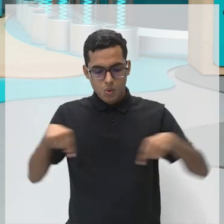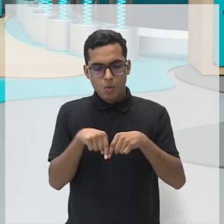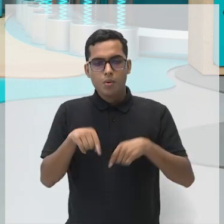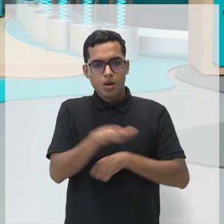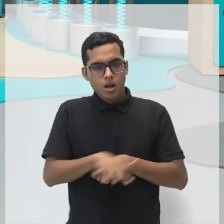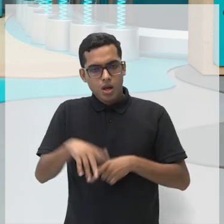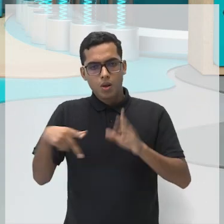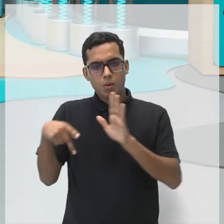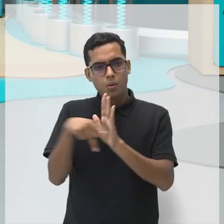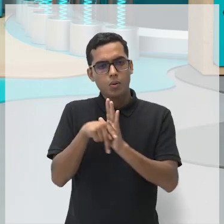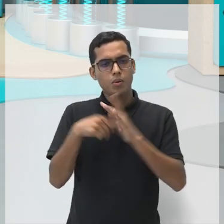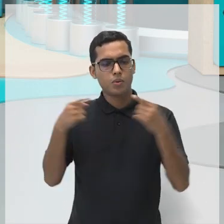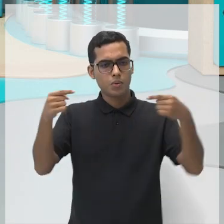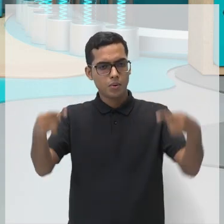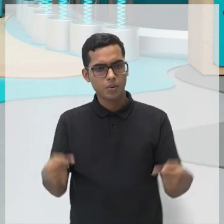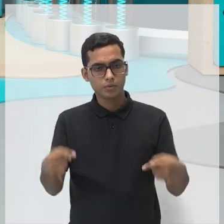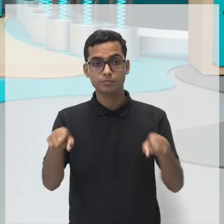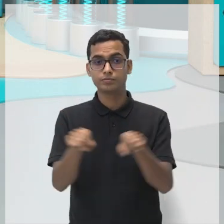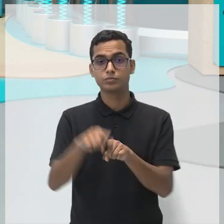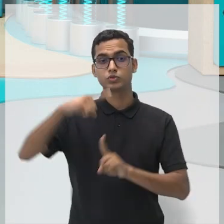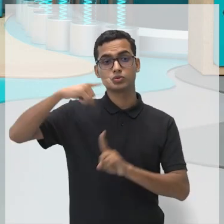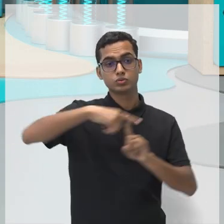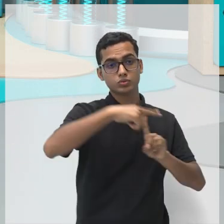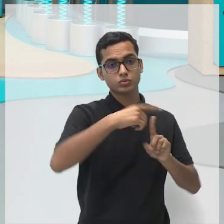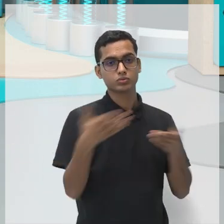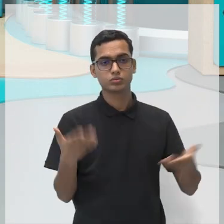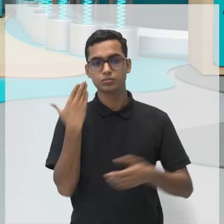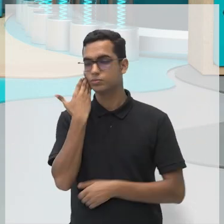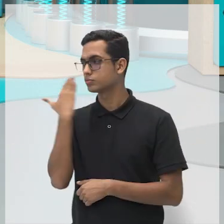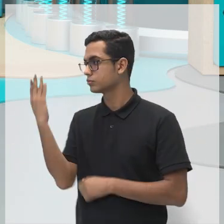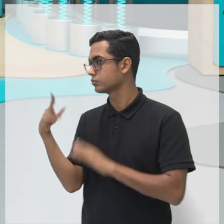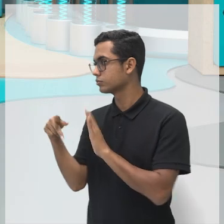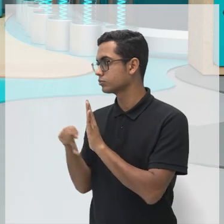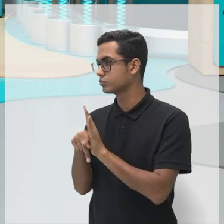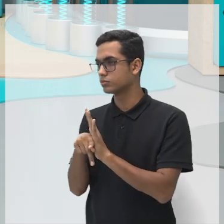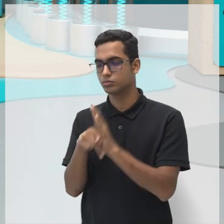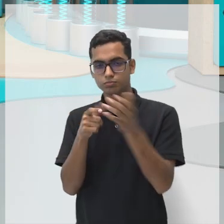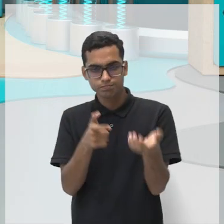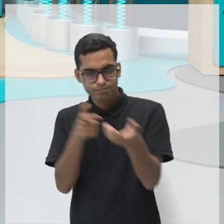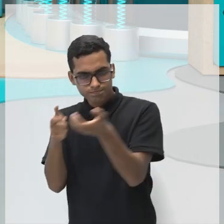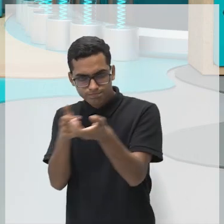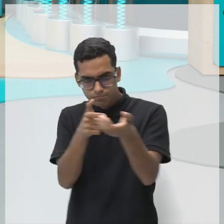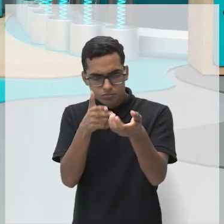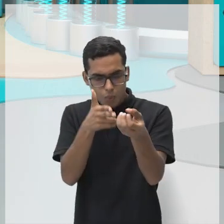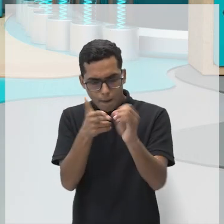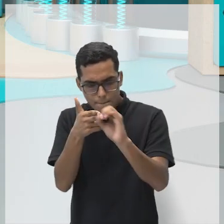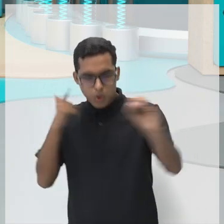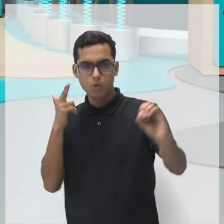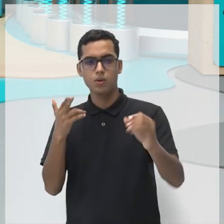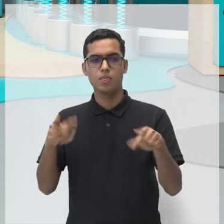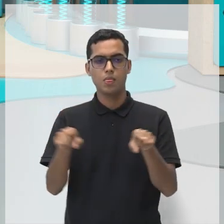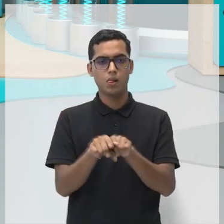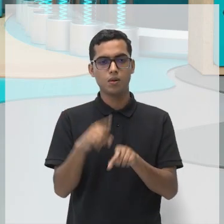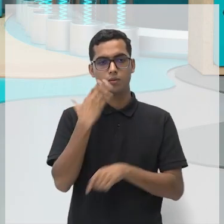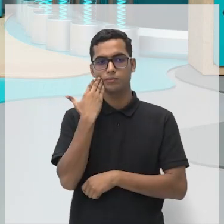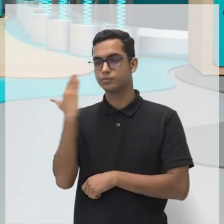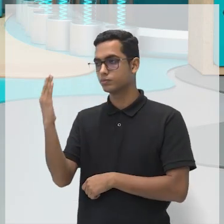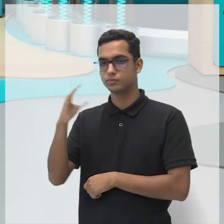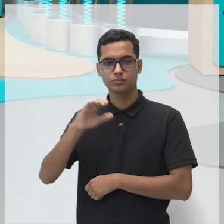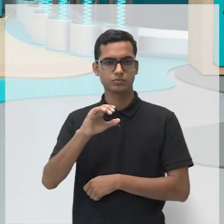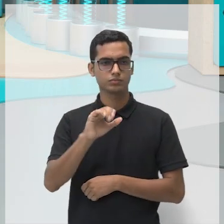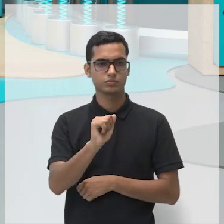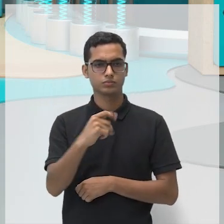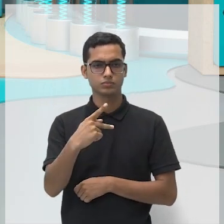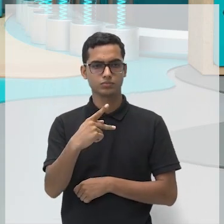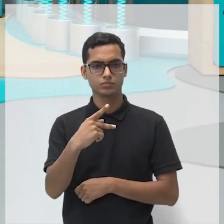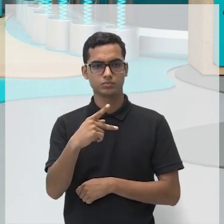que são necessários, os estilos de jogos do paintball, a gente vai ter o Capture Flag, que é um